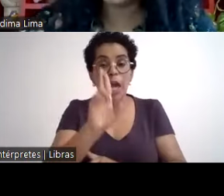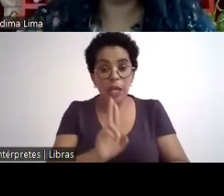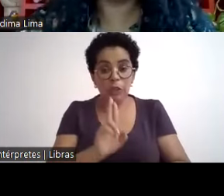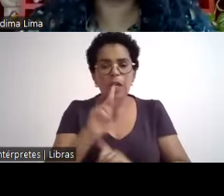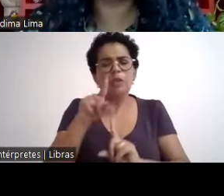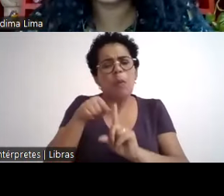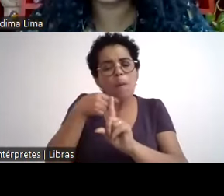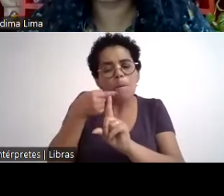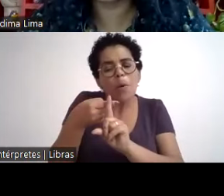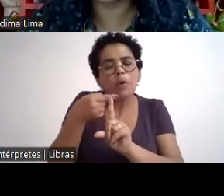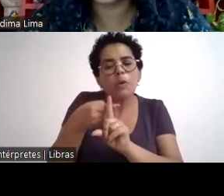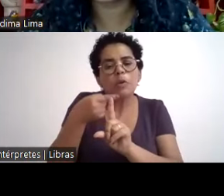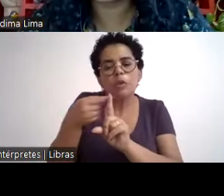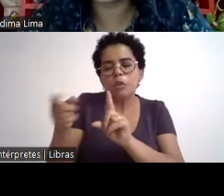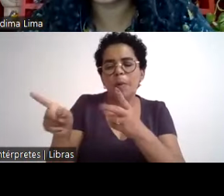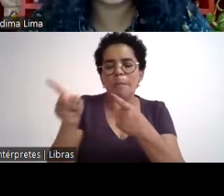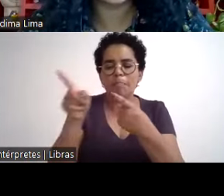liga